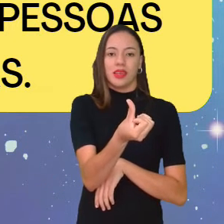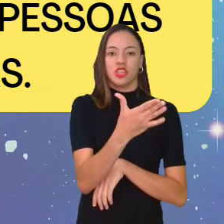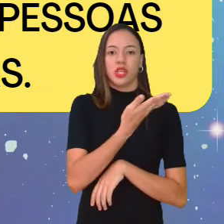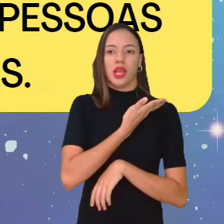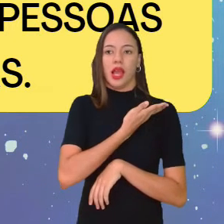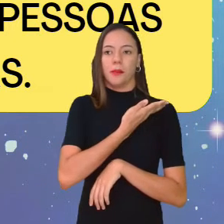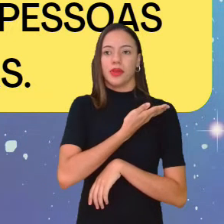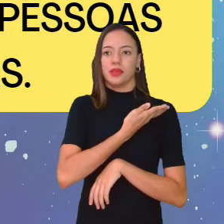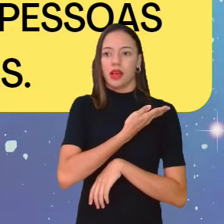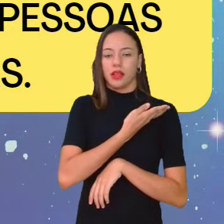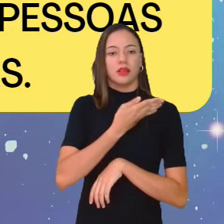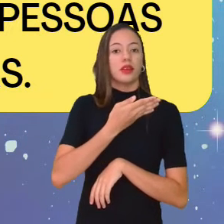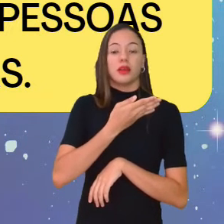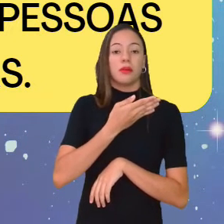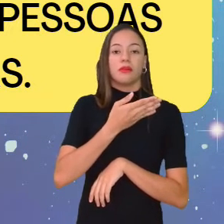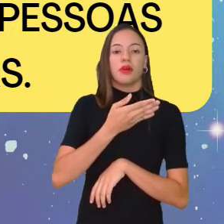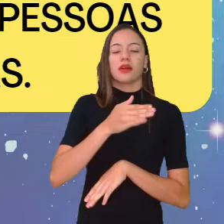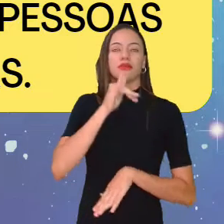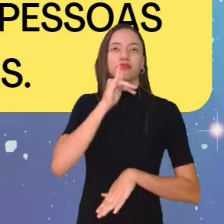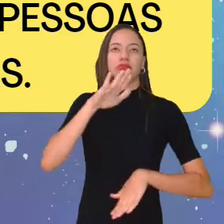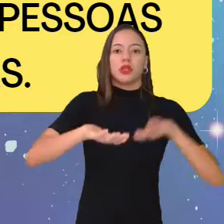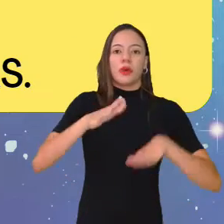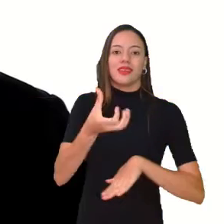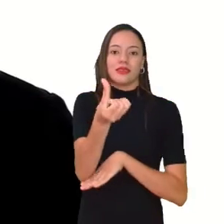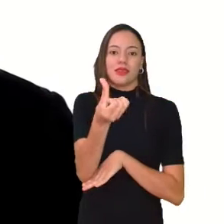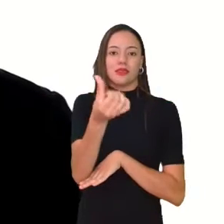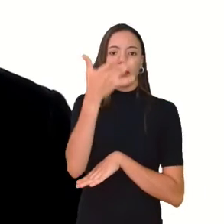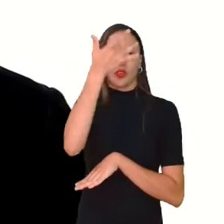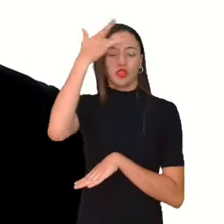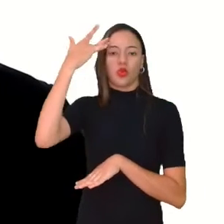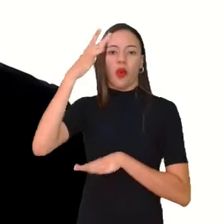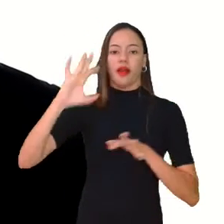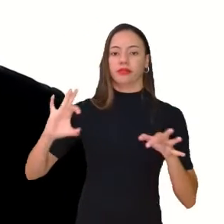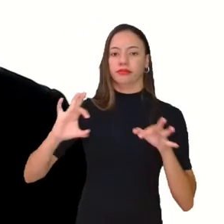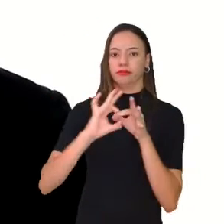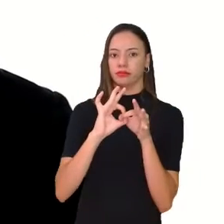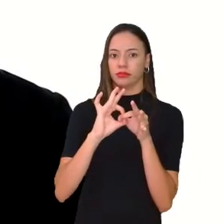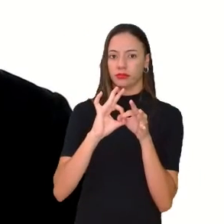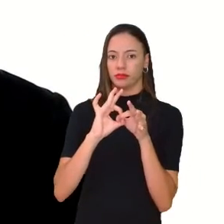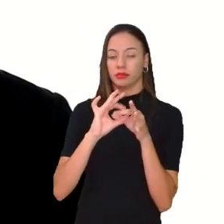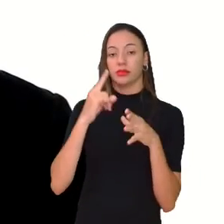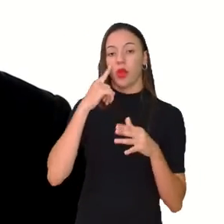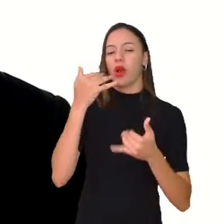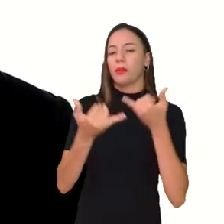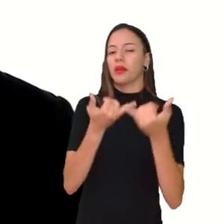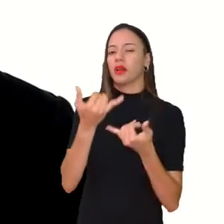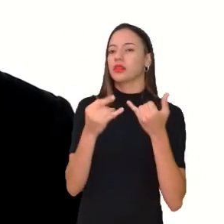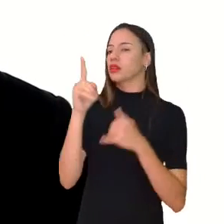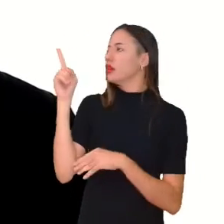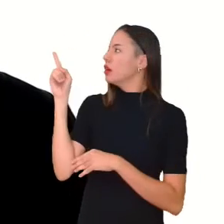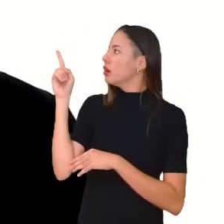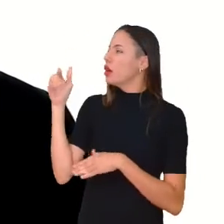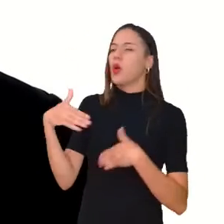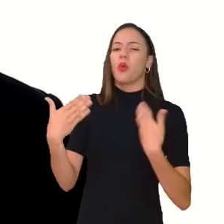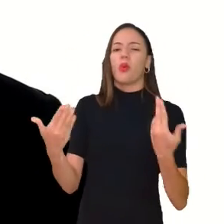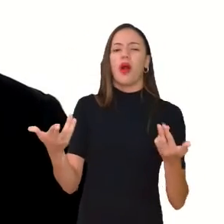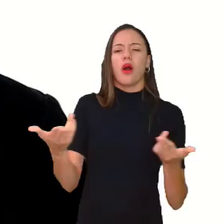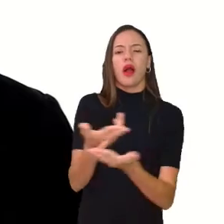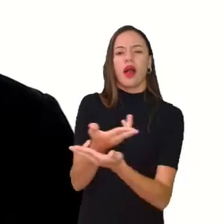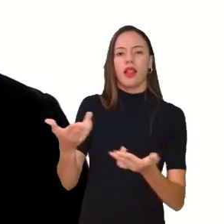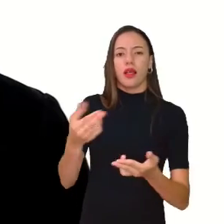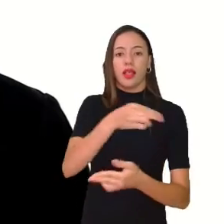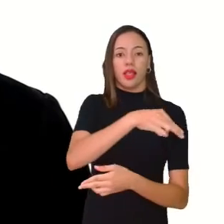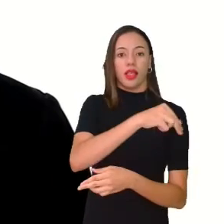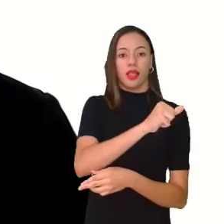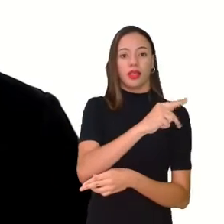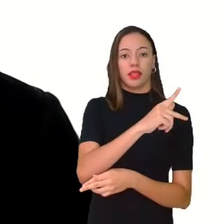pessoas quaisquer estejam ligadas. Então, por exemplo, tem uma brincadeira que a gente faz aí, qual é que é a relação que existe entre